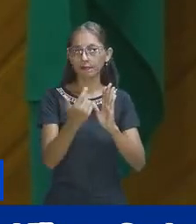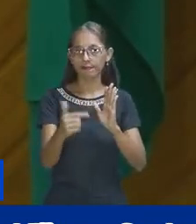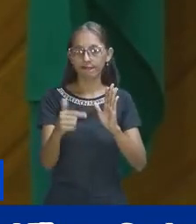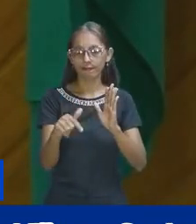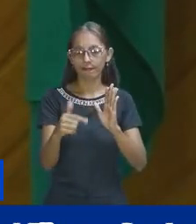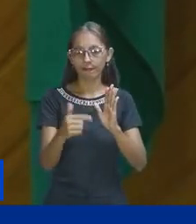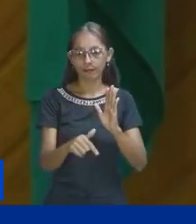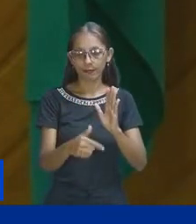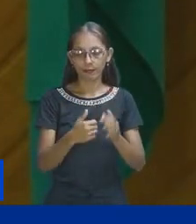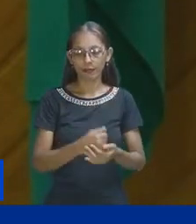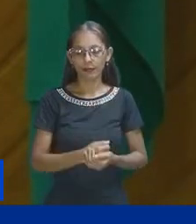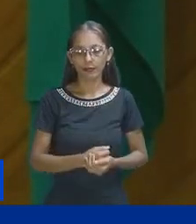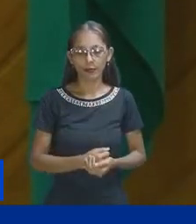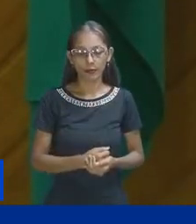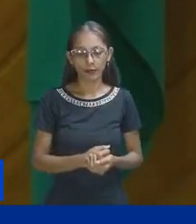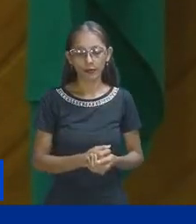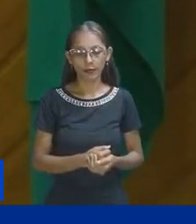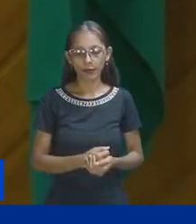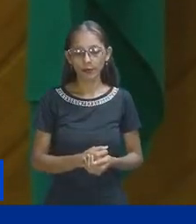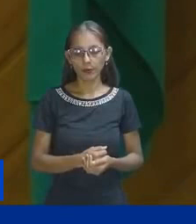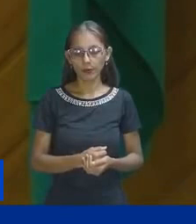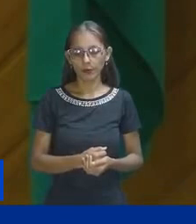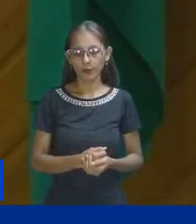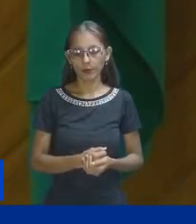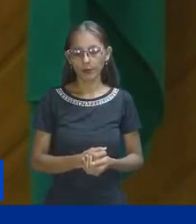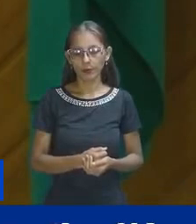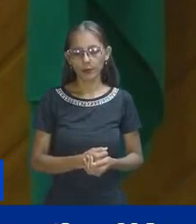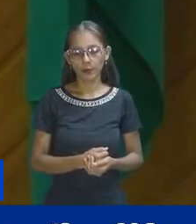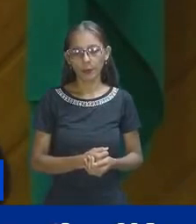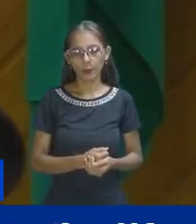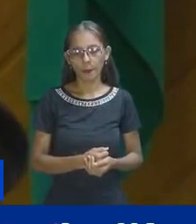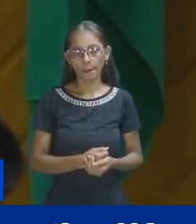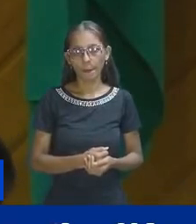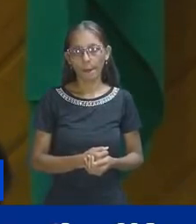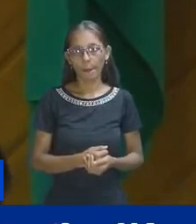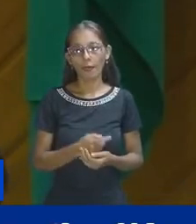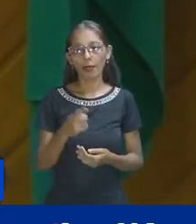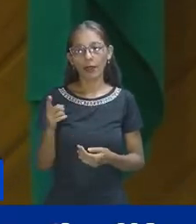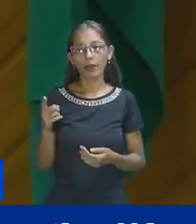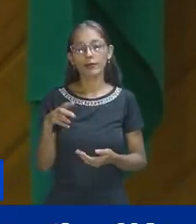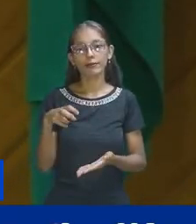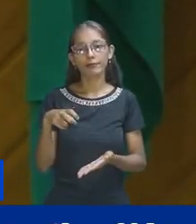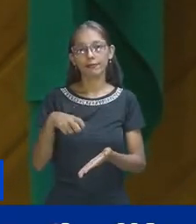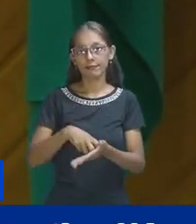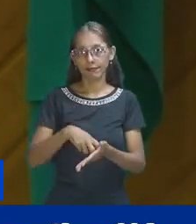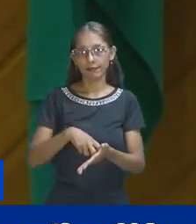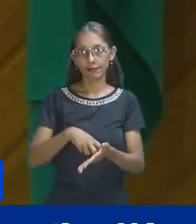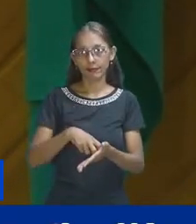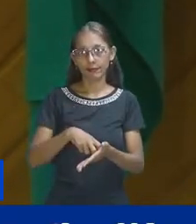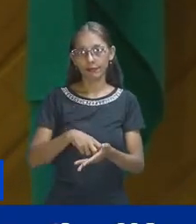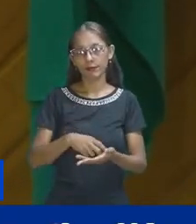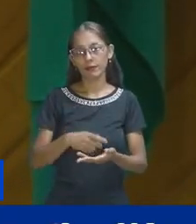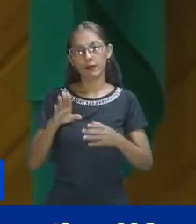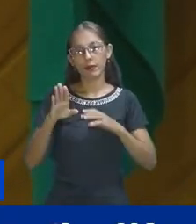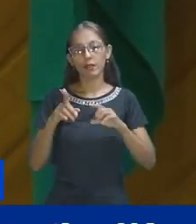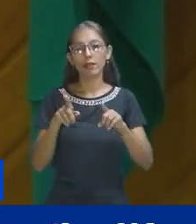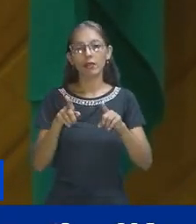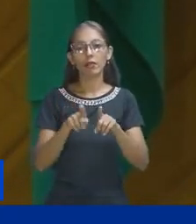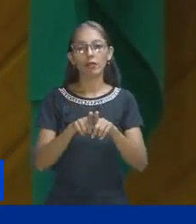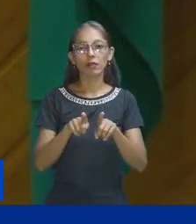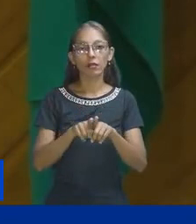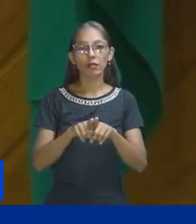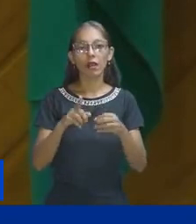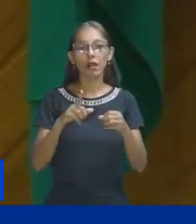Vilhena Sênio e João Diomedes Oliveira Aragão e a condenação dos representados às sanções previstas no artigo